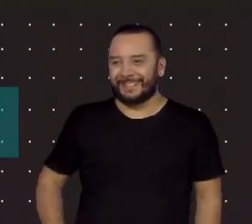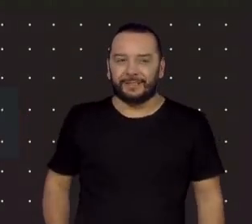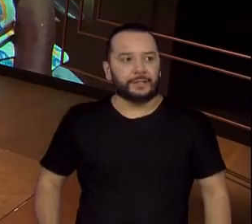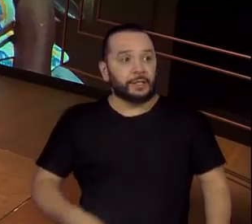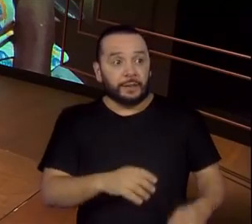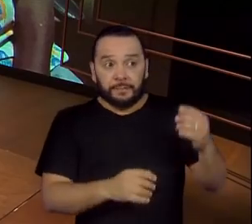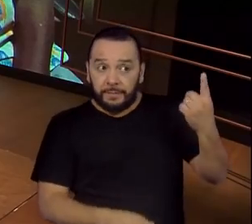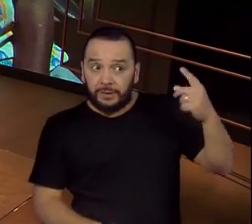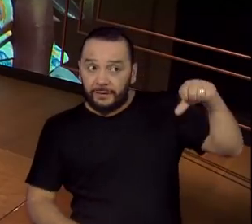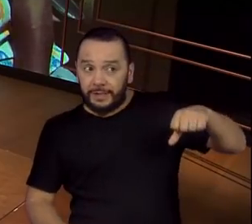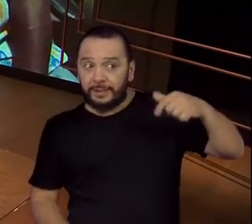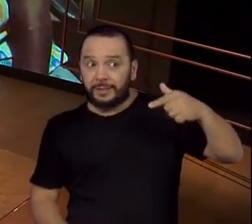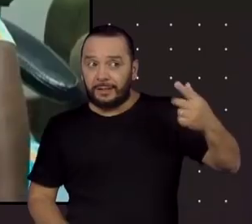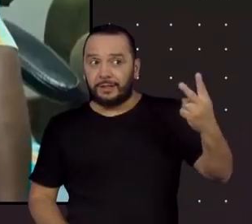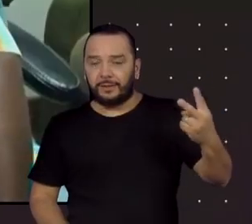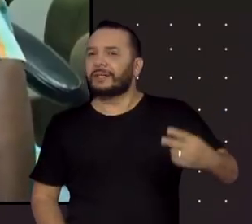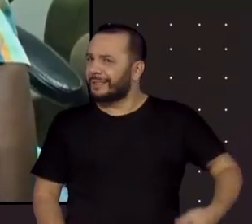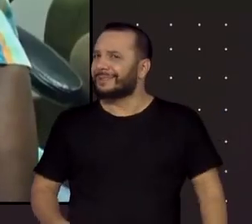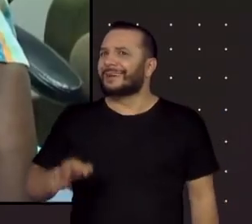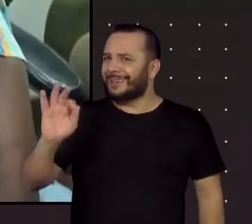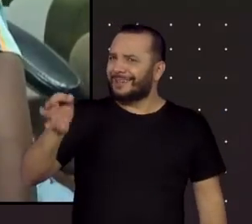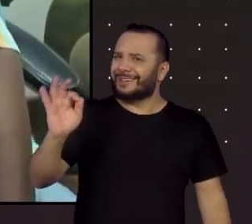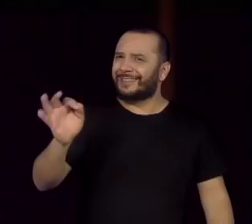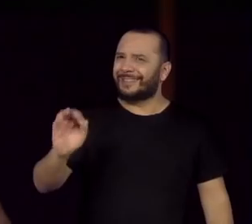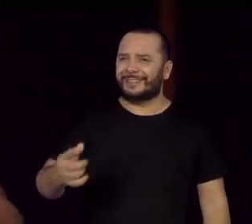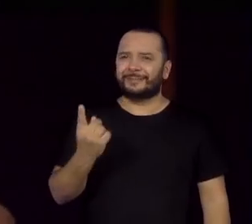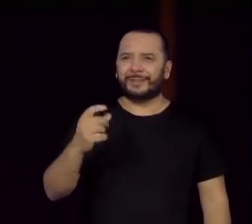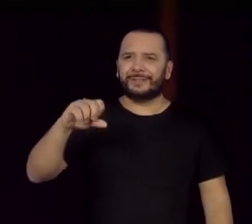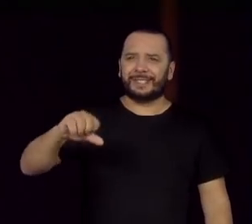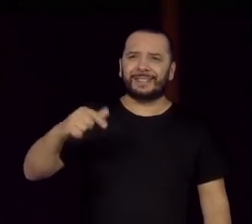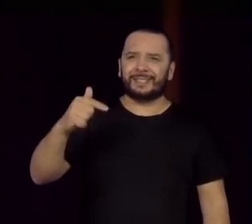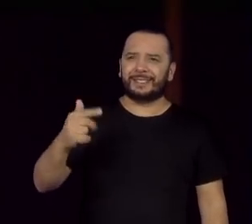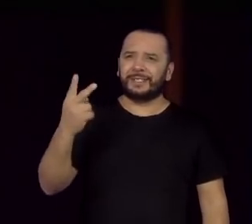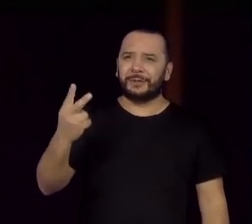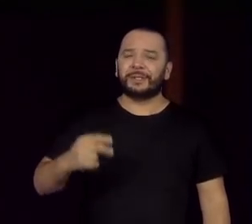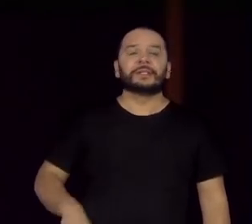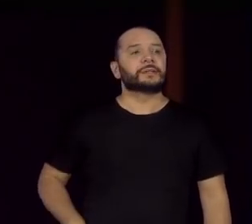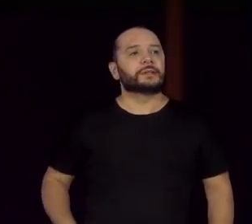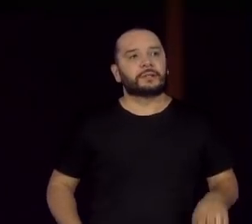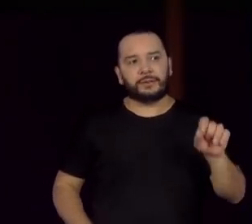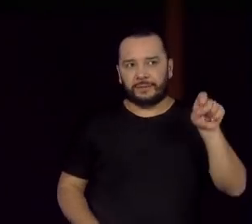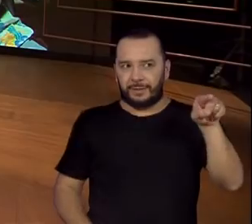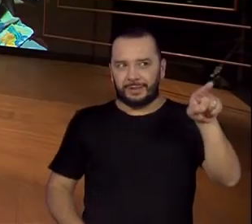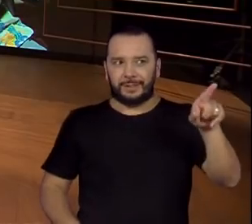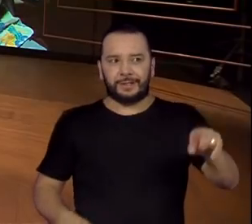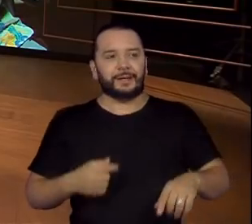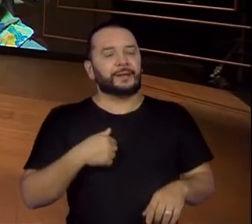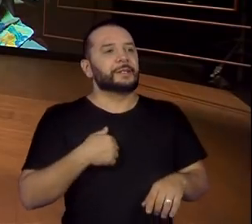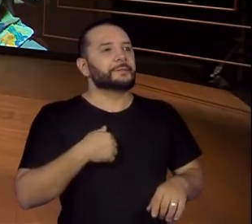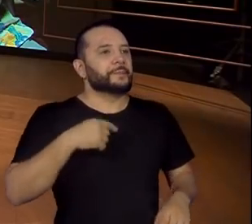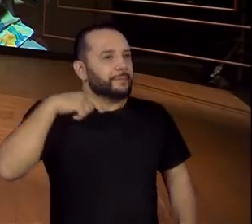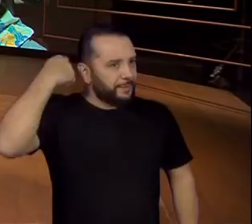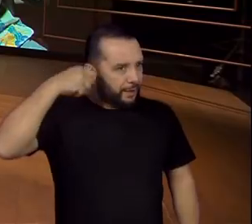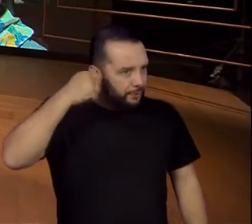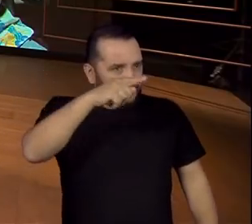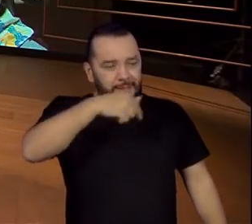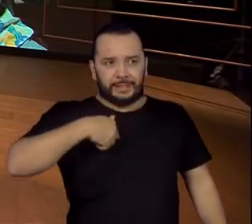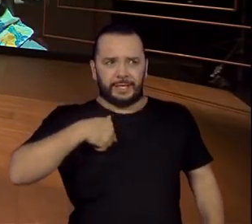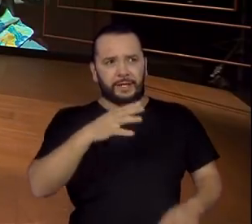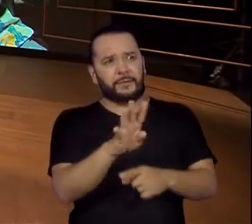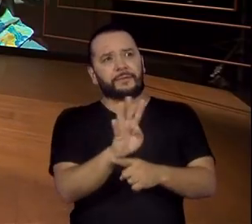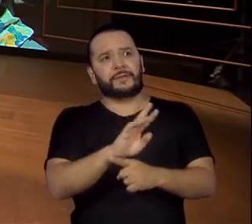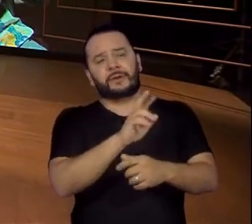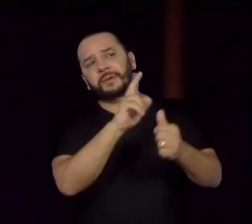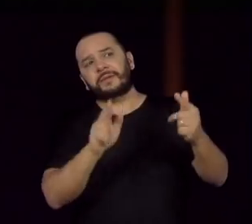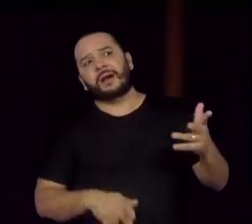isso? Foi, 72. Agora, Tony, como ator, você começou a fazer vários filmes também.